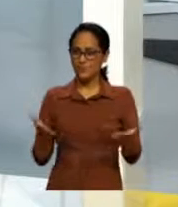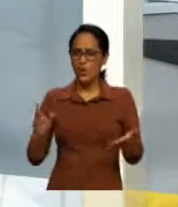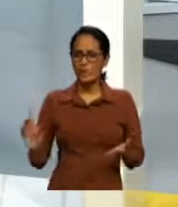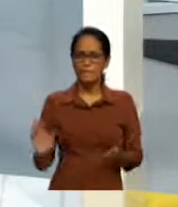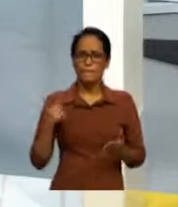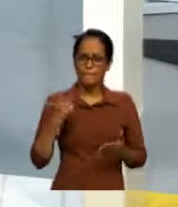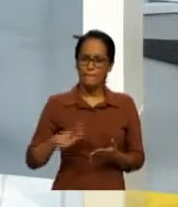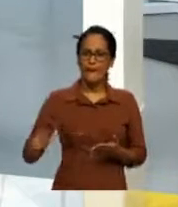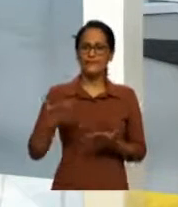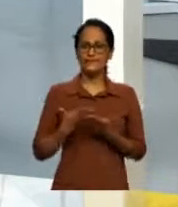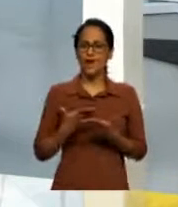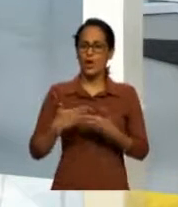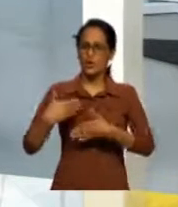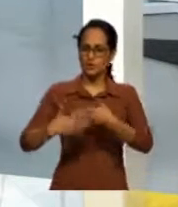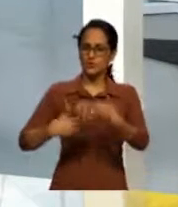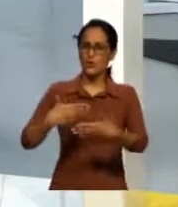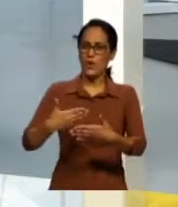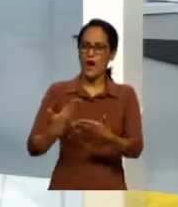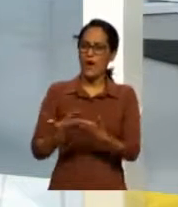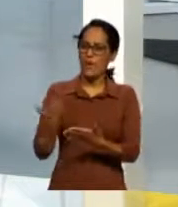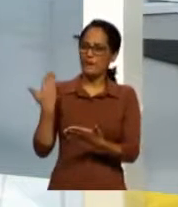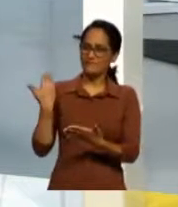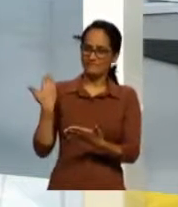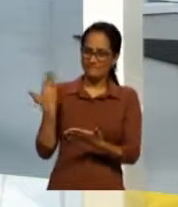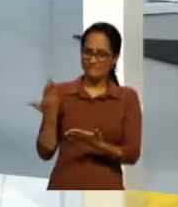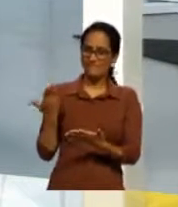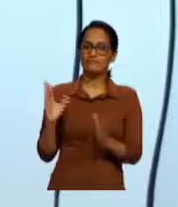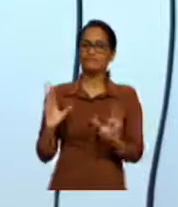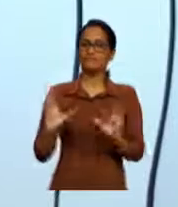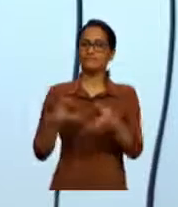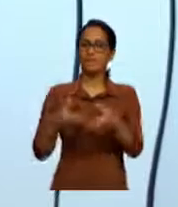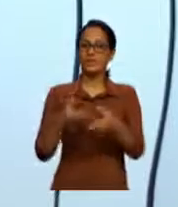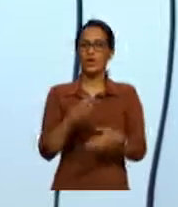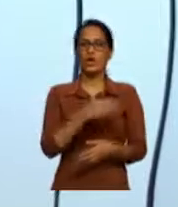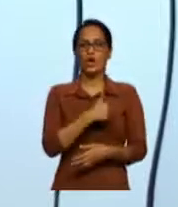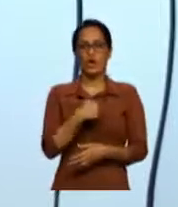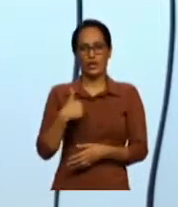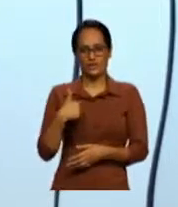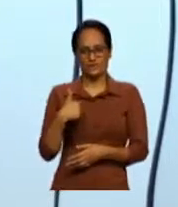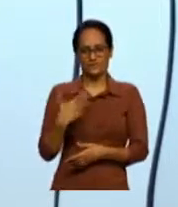dar sequência à nossa aula anterior sobre saúde coletiva.